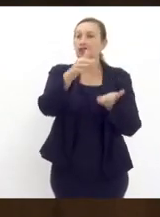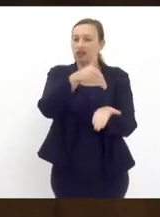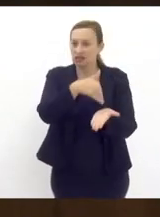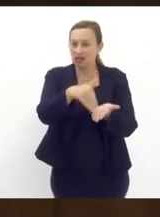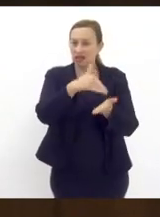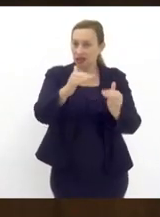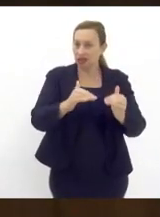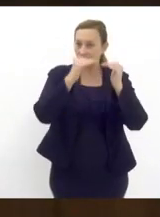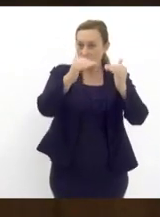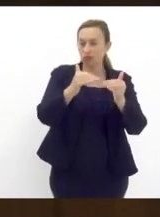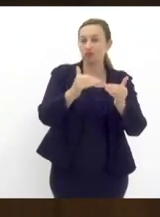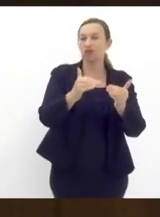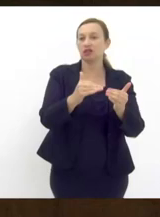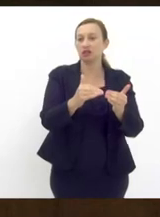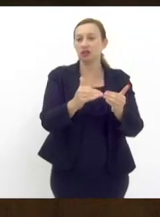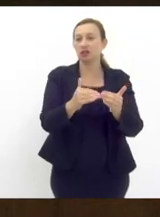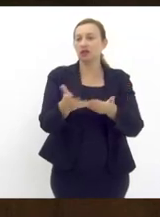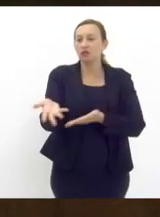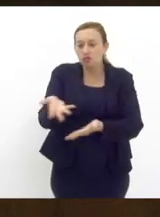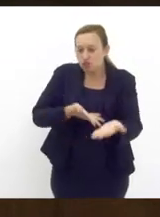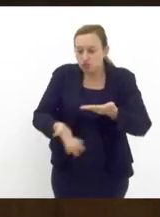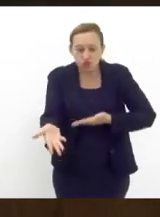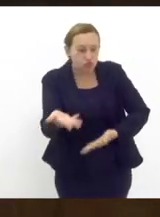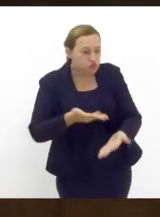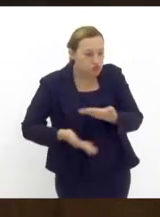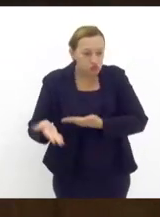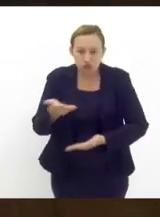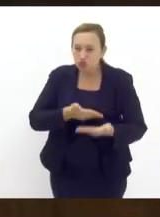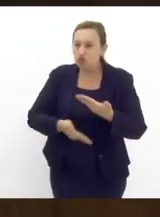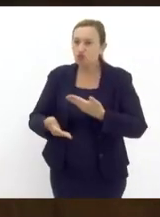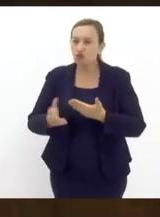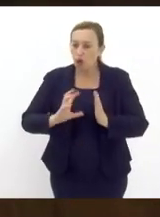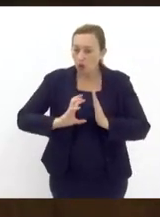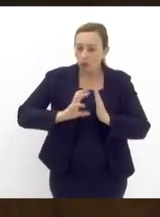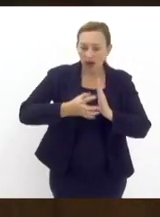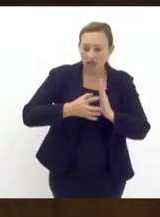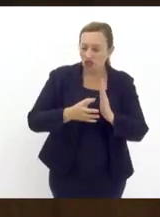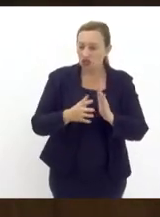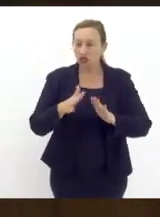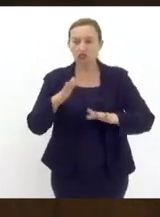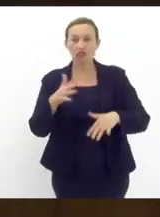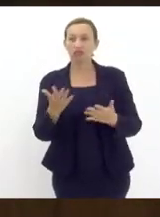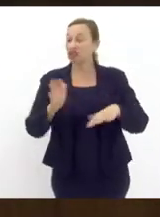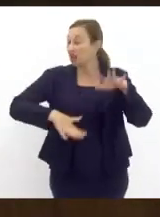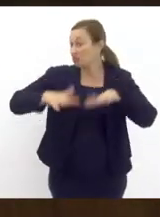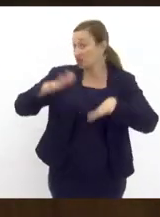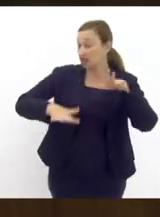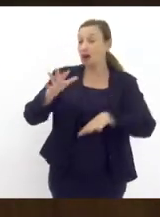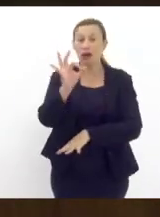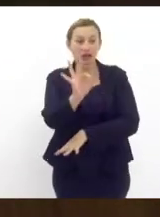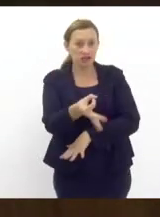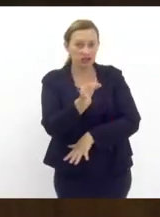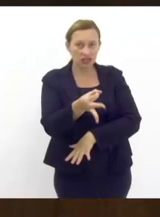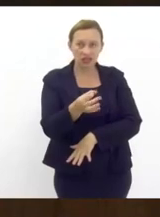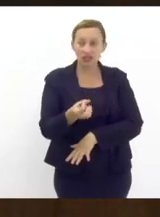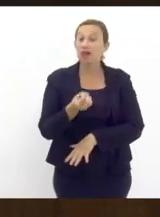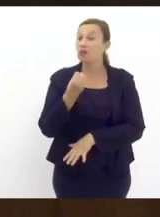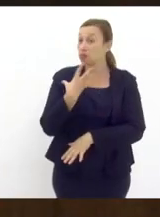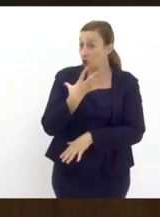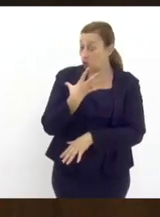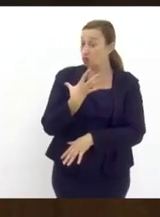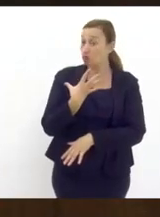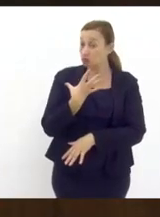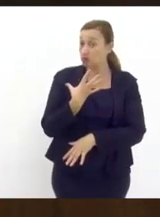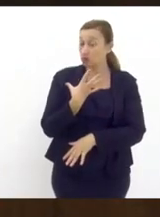com os pares sejam de oposição sejam governistas ou não da base mas eu tenho certeza que vai ser muito alcançareiro